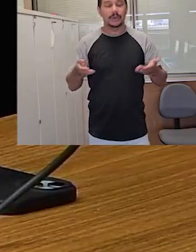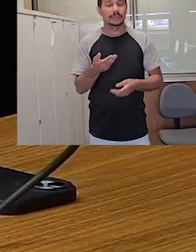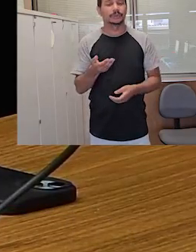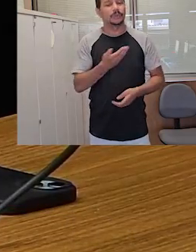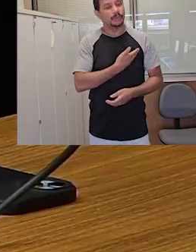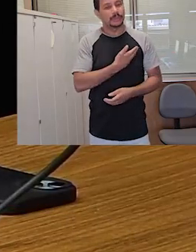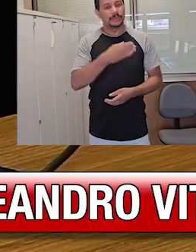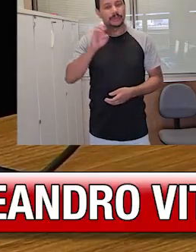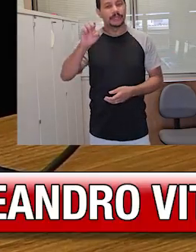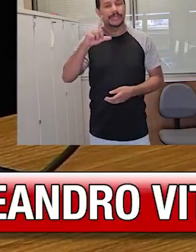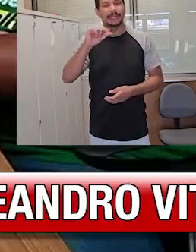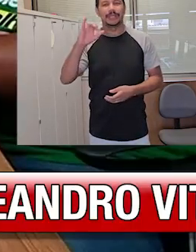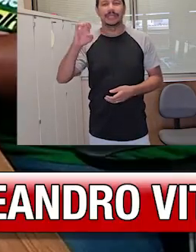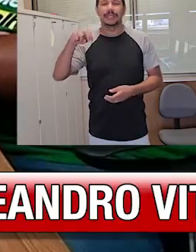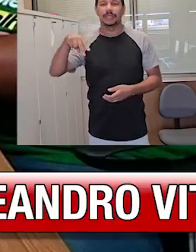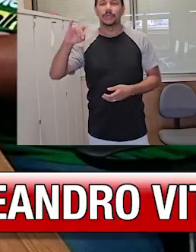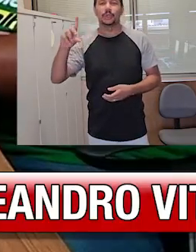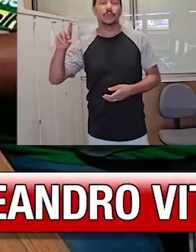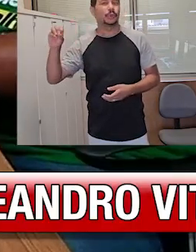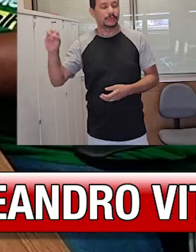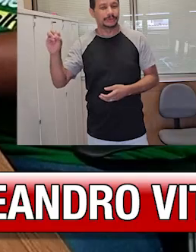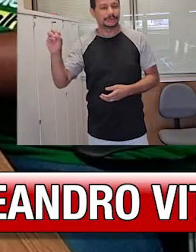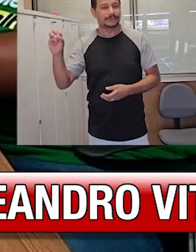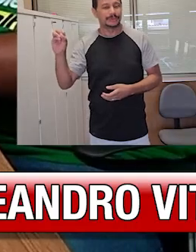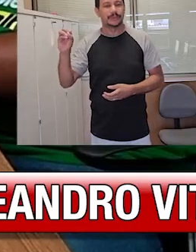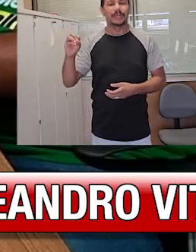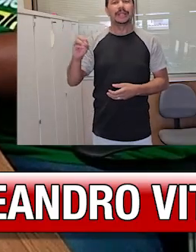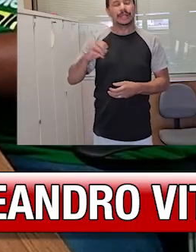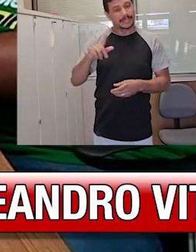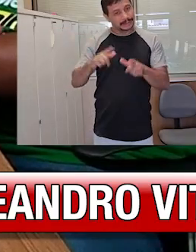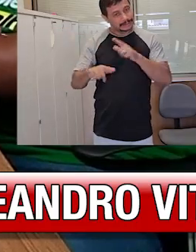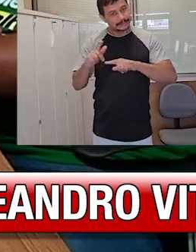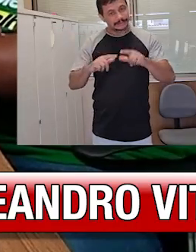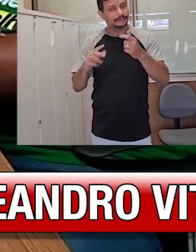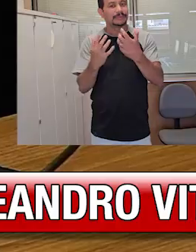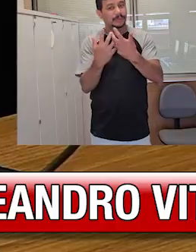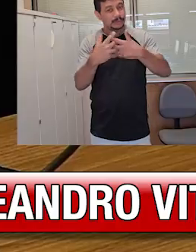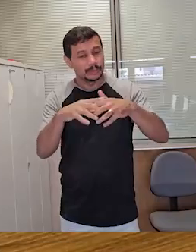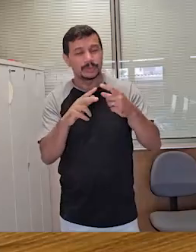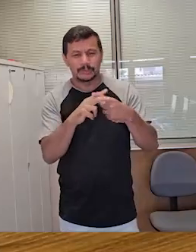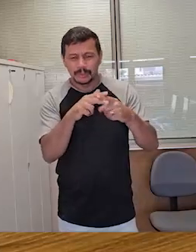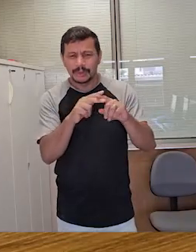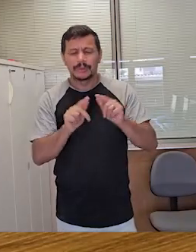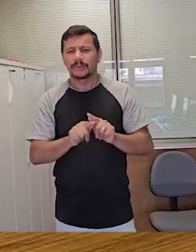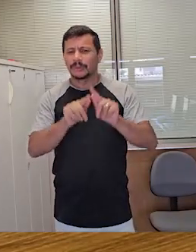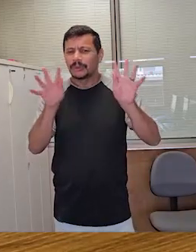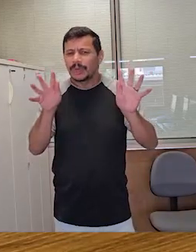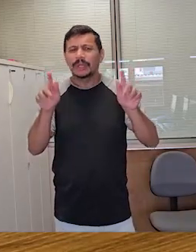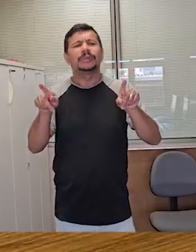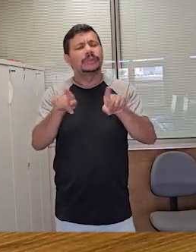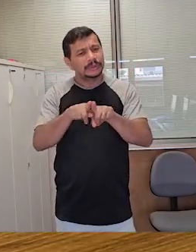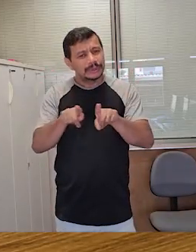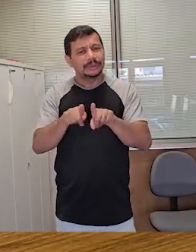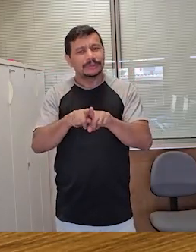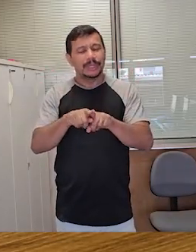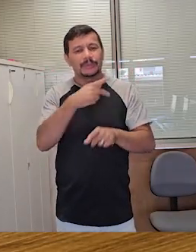Helenildo, mais conhecido como Nildo, né? Tesoureiro lá dos metalúrgicos de Guarulhos. Já foi